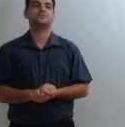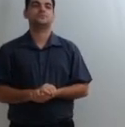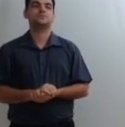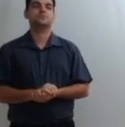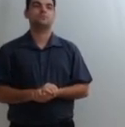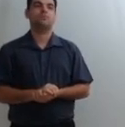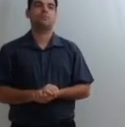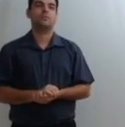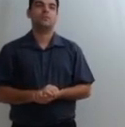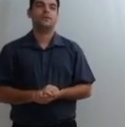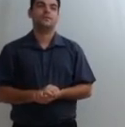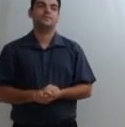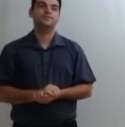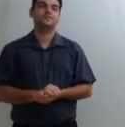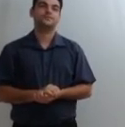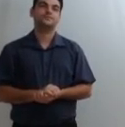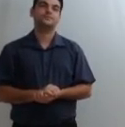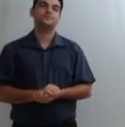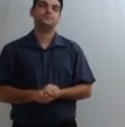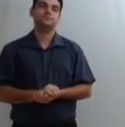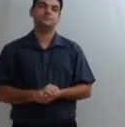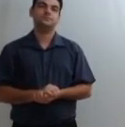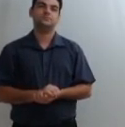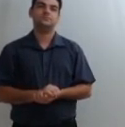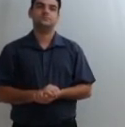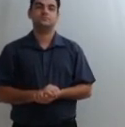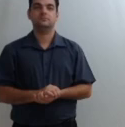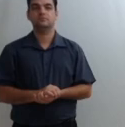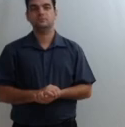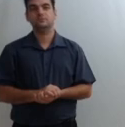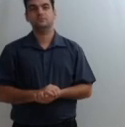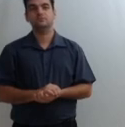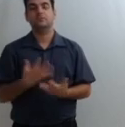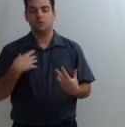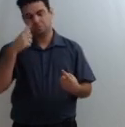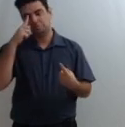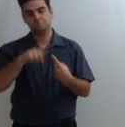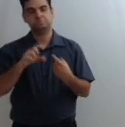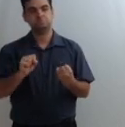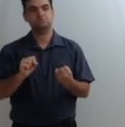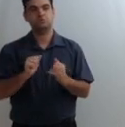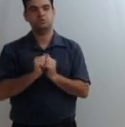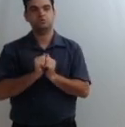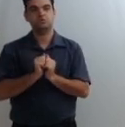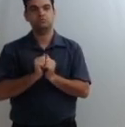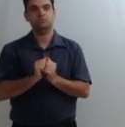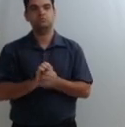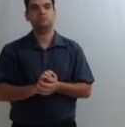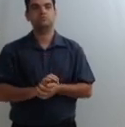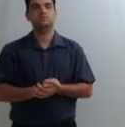Obrigado, ministro Sebastião. Como vota, ministro Rogério Schietti? Acompanho. Ministro Neto Cordeiro?